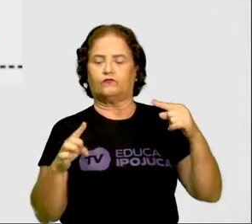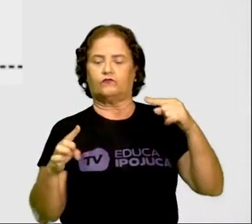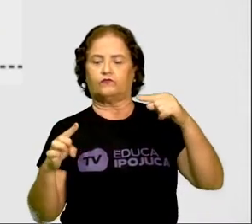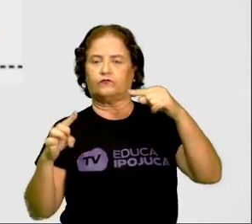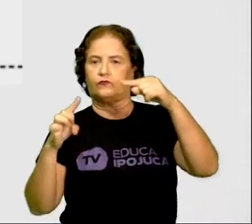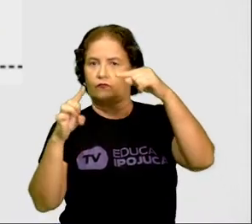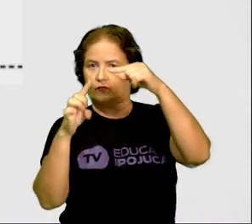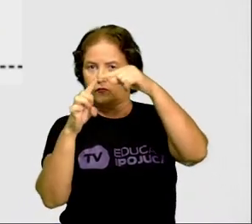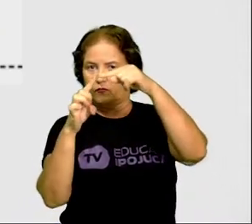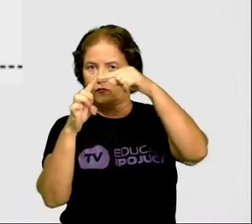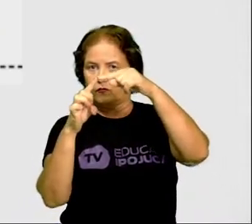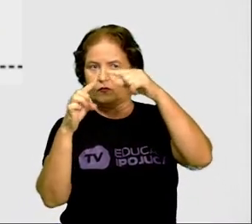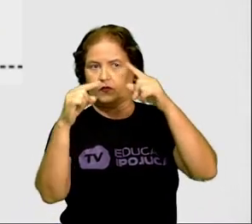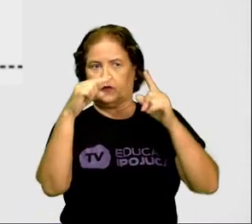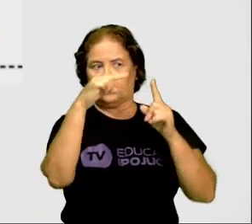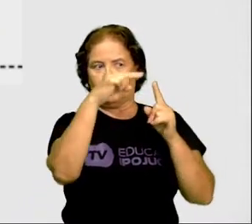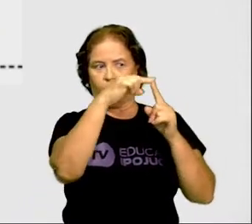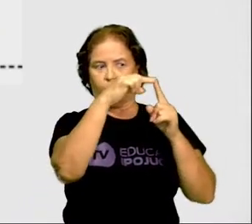ó.